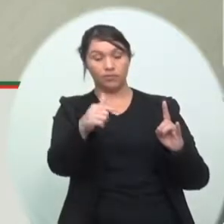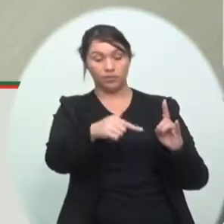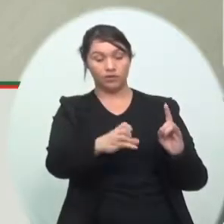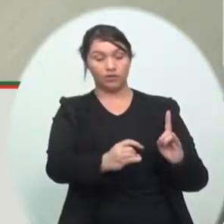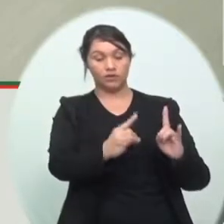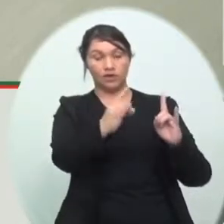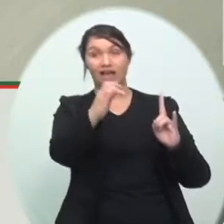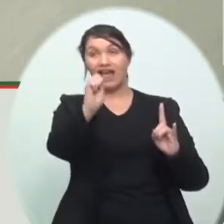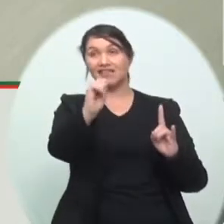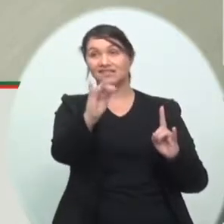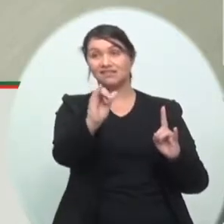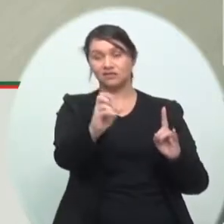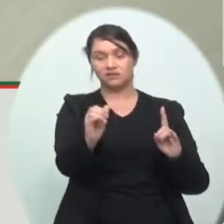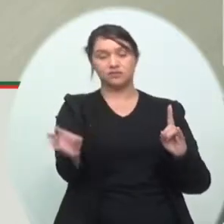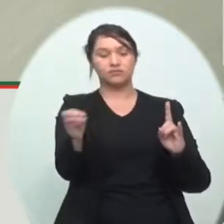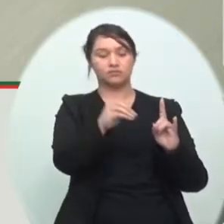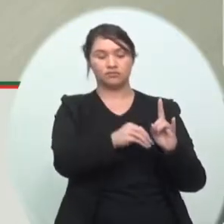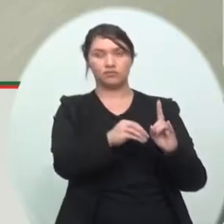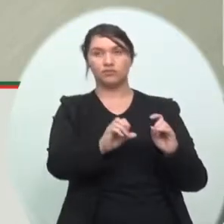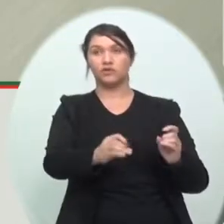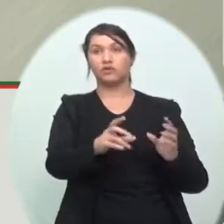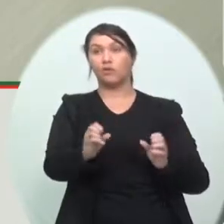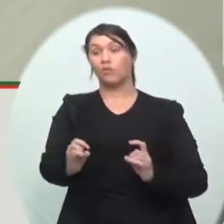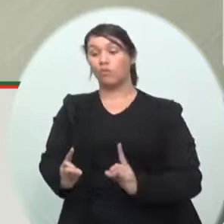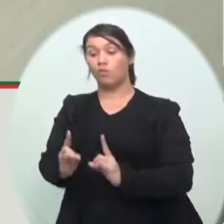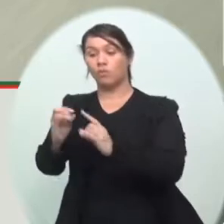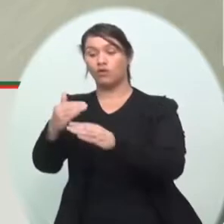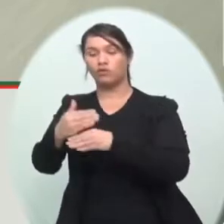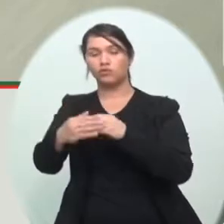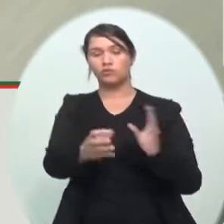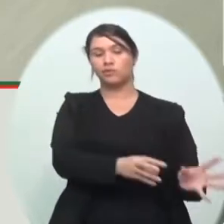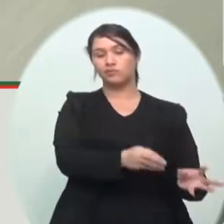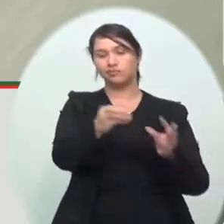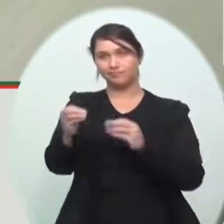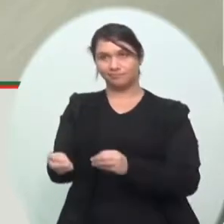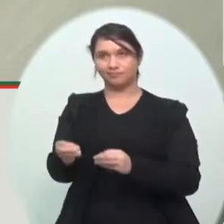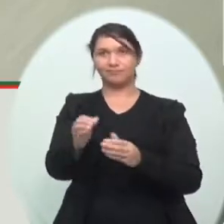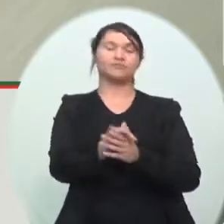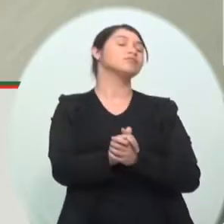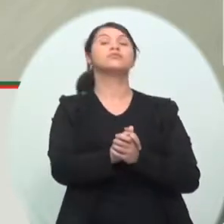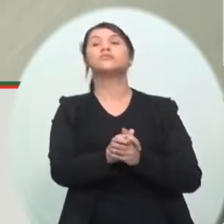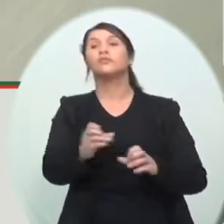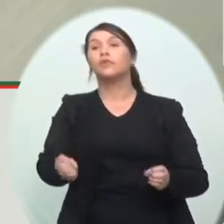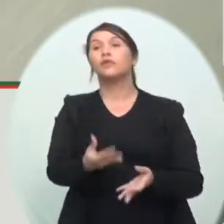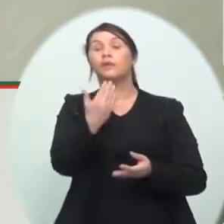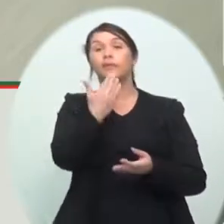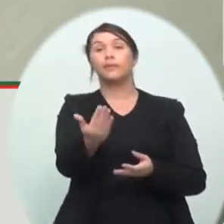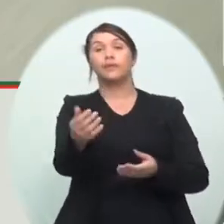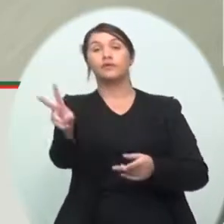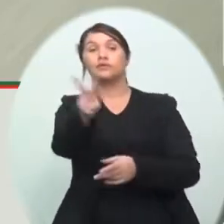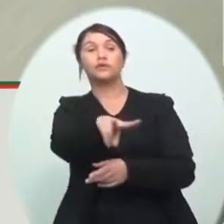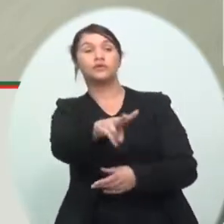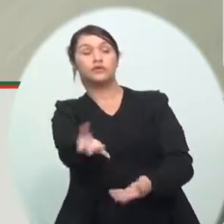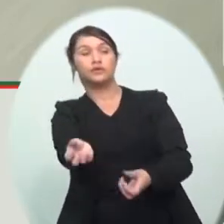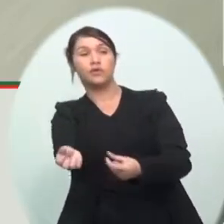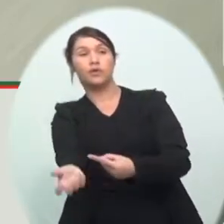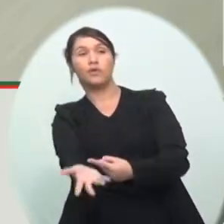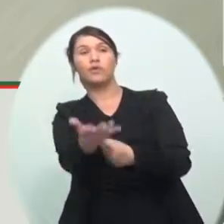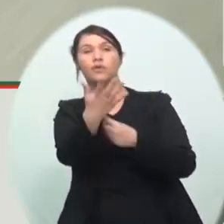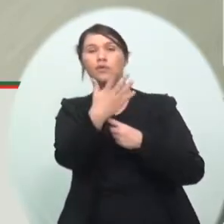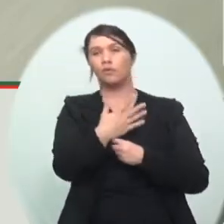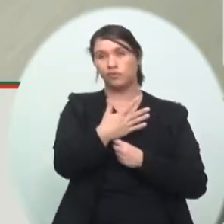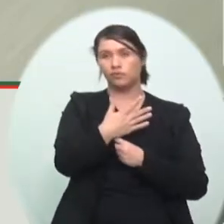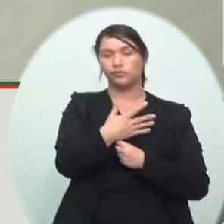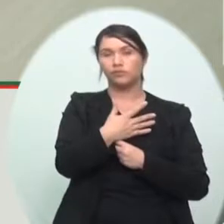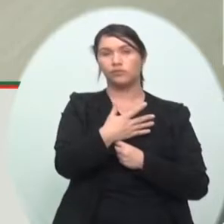fazemos a transferência dessa estrutura de governança. Então, pedimos ajuda dos vereadores também, que queiram discutir mais o